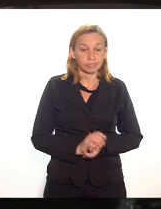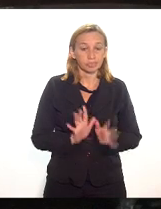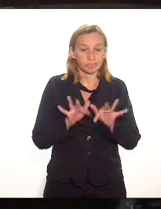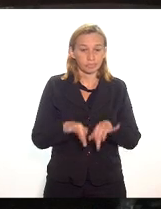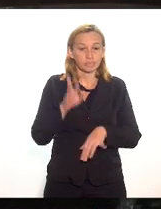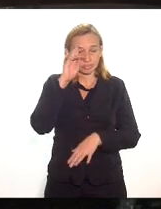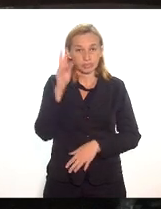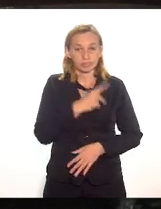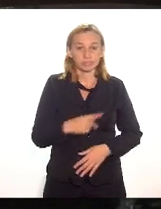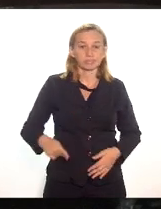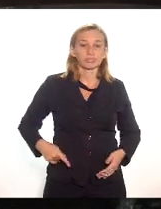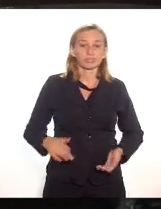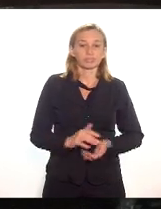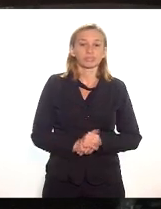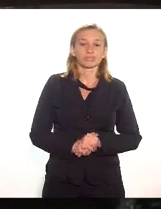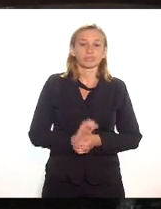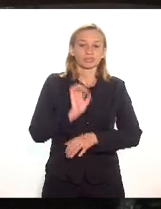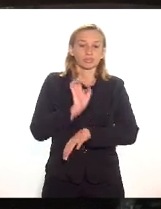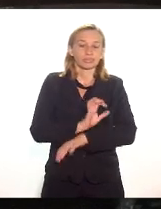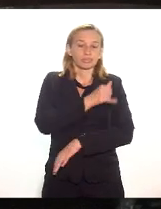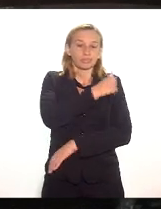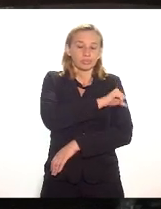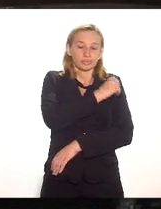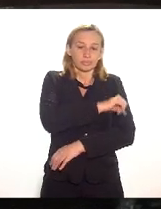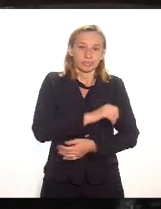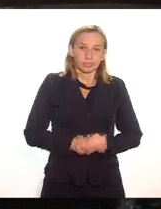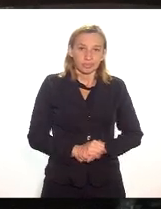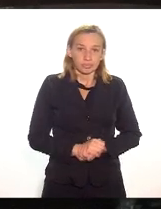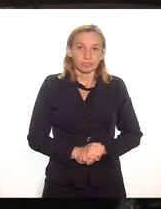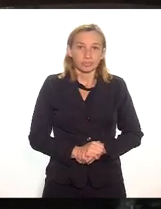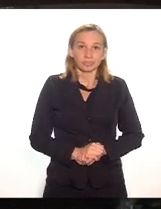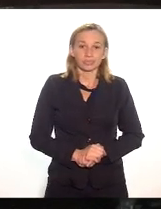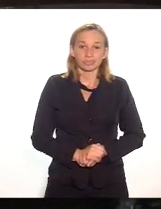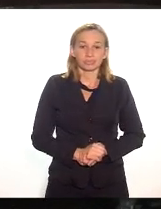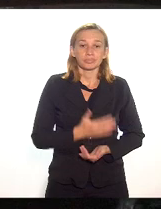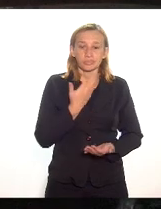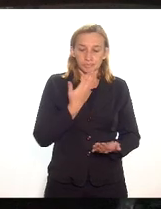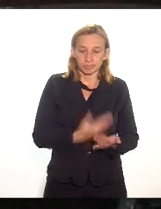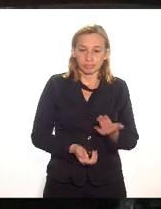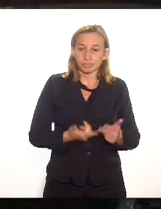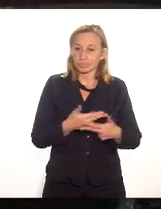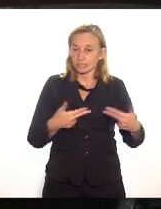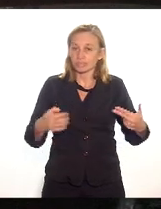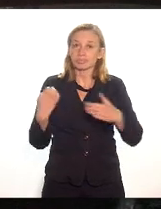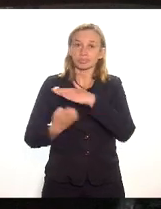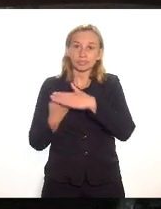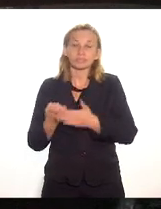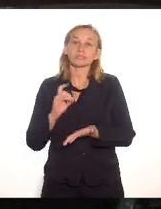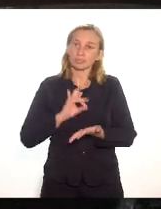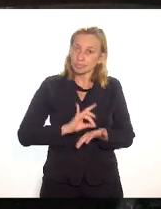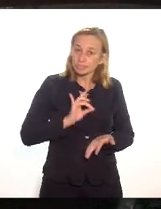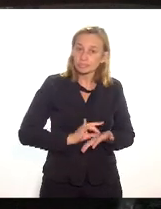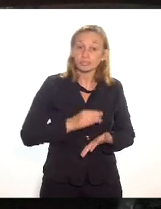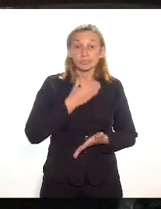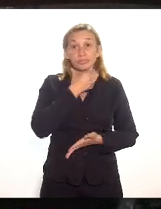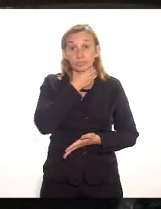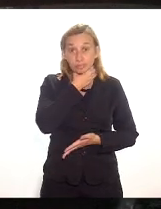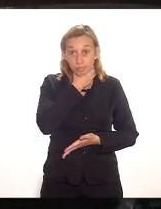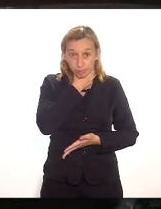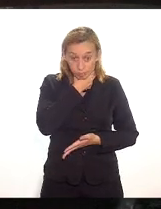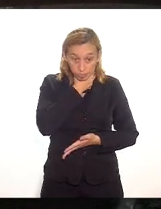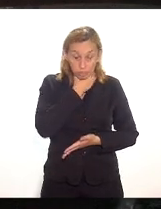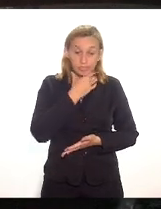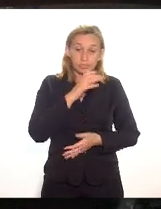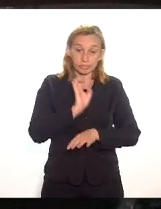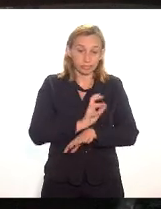Concluindo, senhor presidente, o Estado do Rio de Janeiro perdeu muitos empregos, é verdade. A crise aqui no Estado do